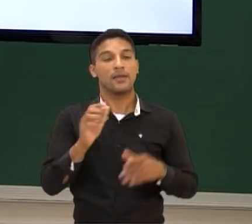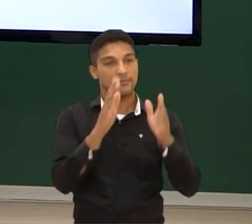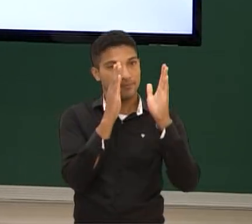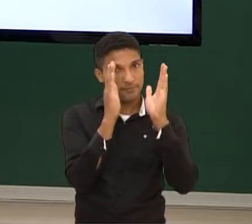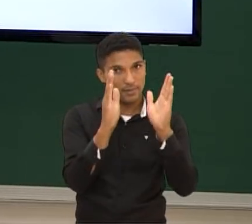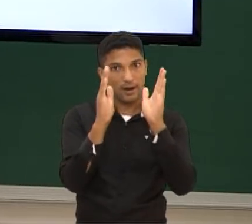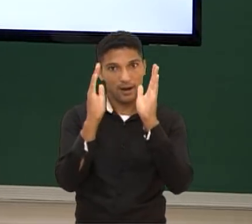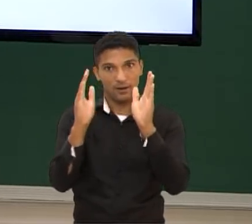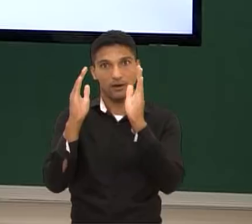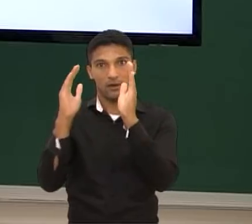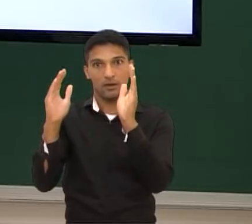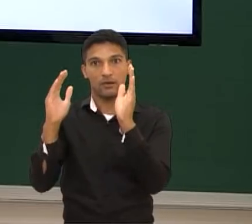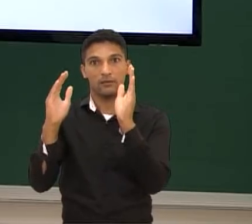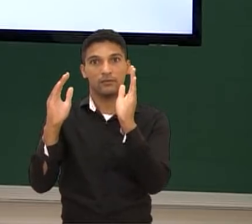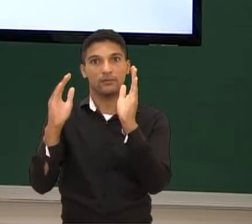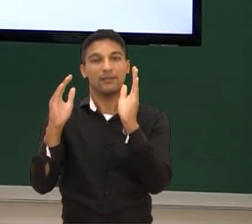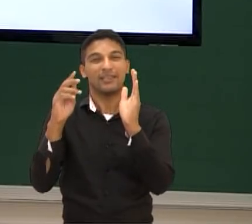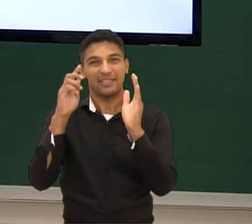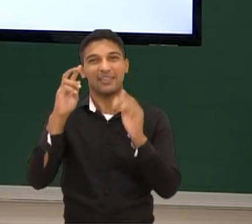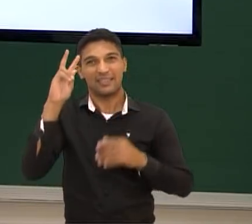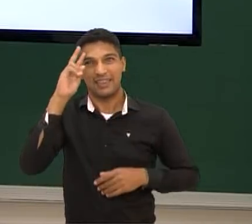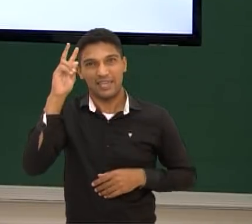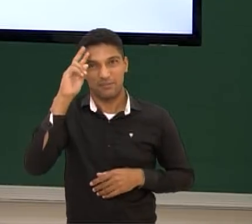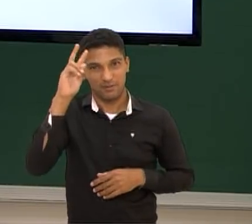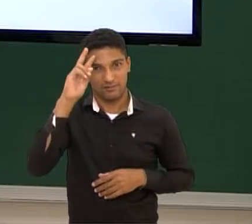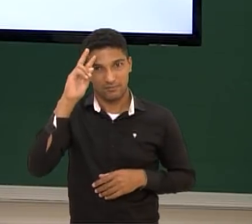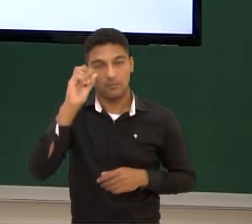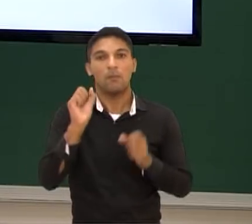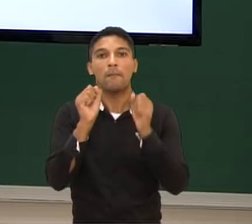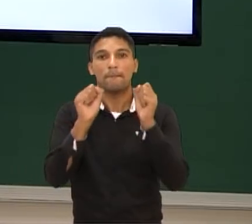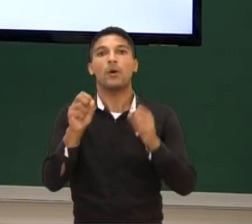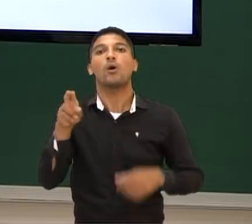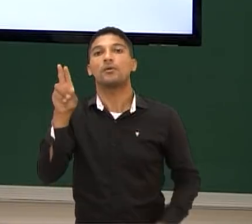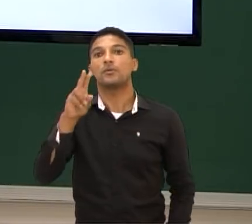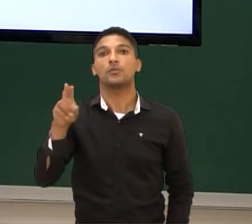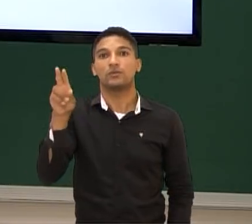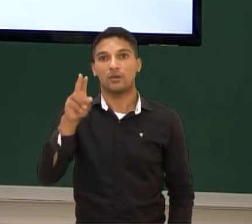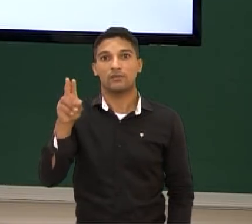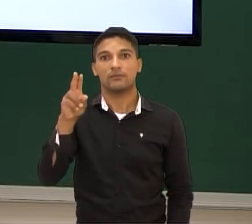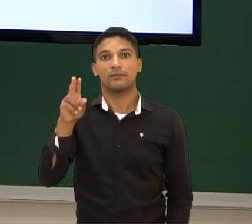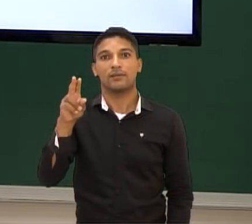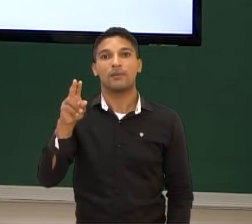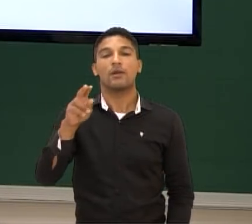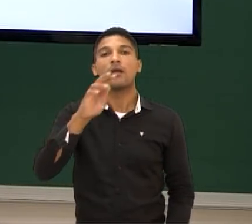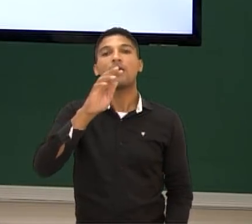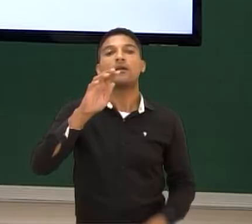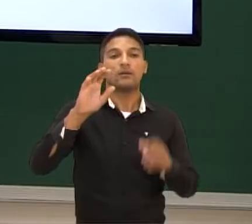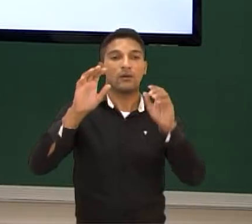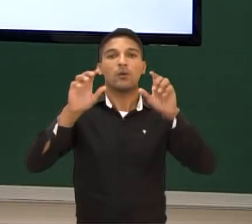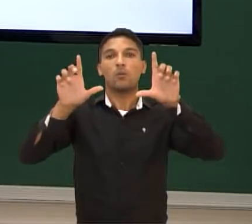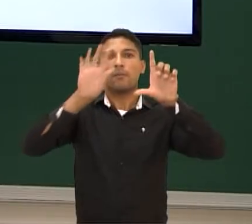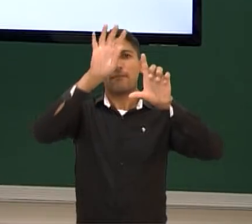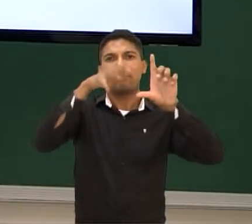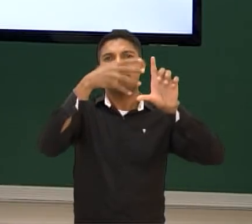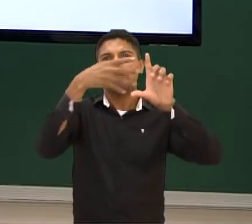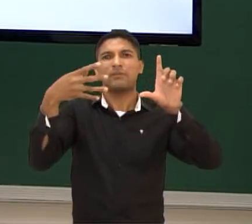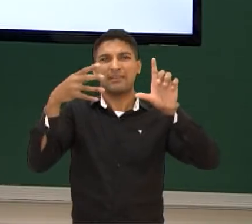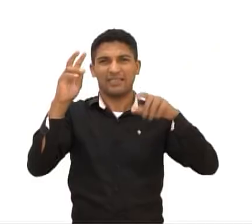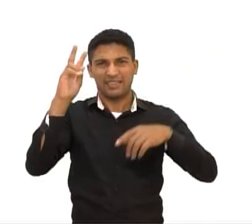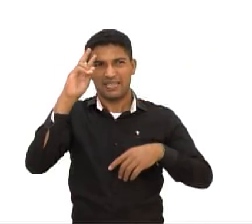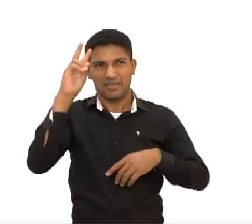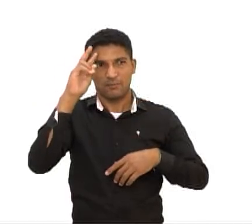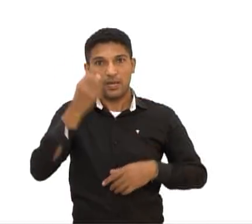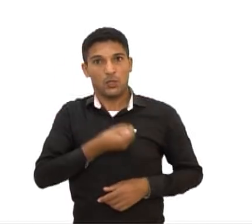iguais. Vocês podem usar o desenho, certo? Podem usar a simplificação, usar a representação. Então, fala aqui,